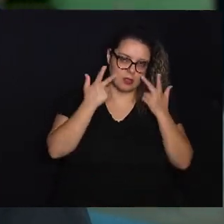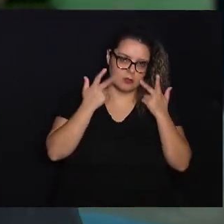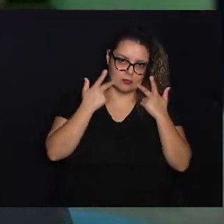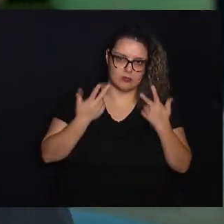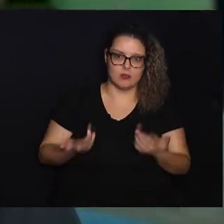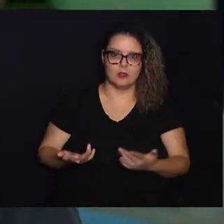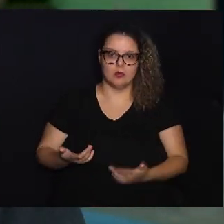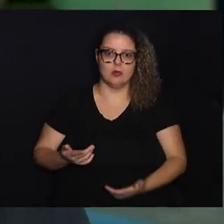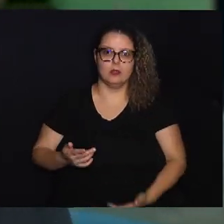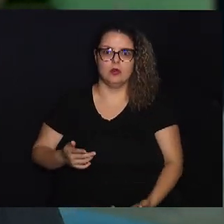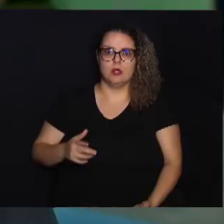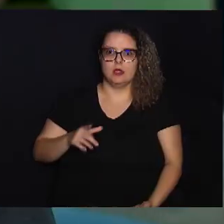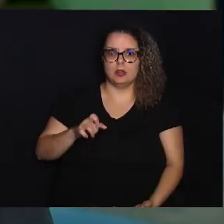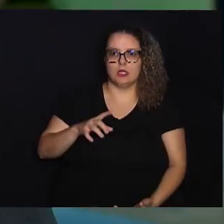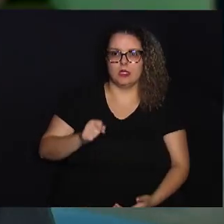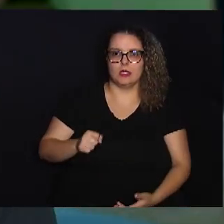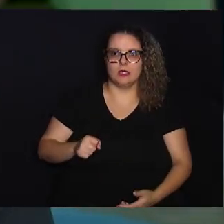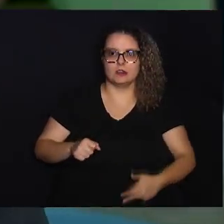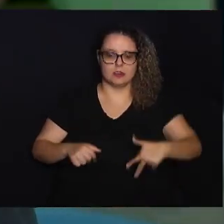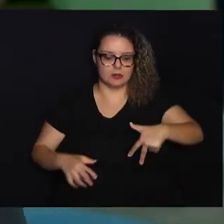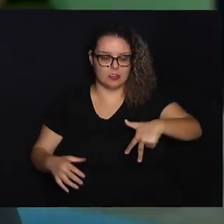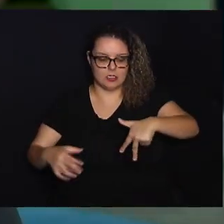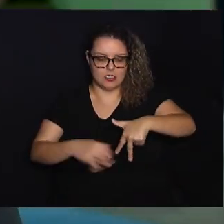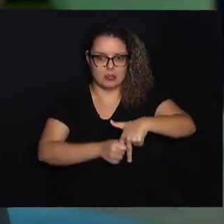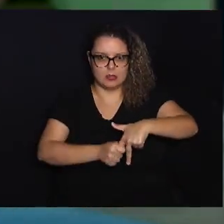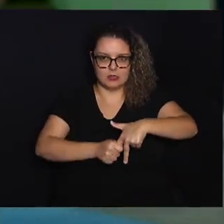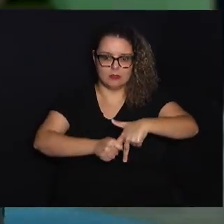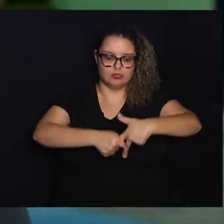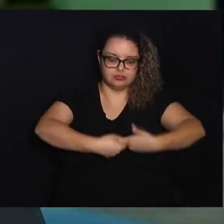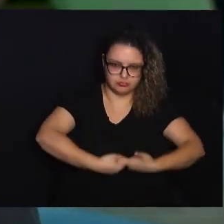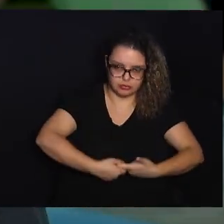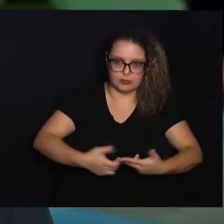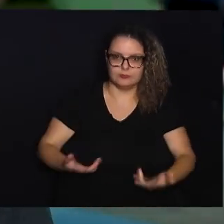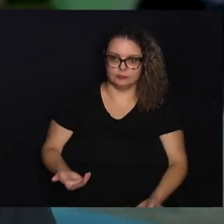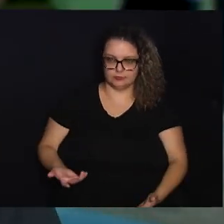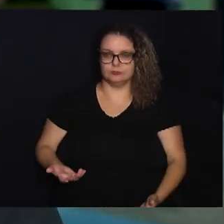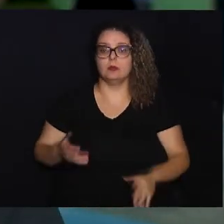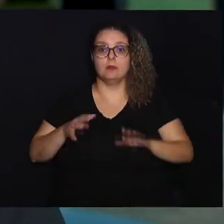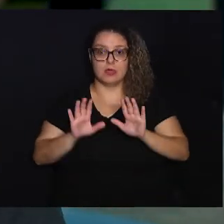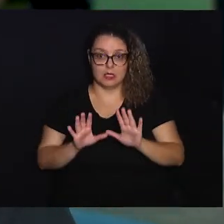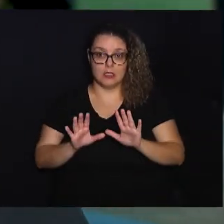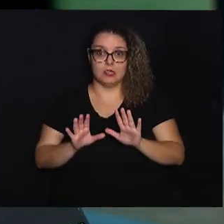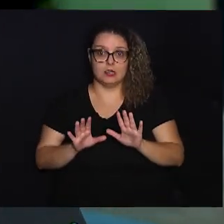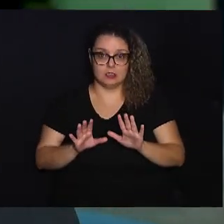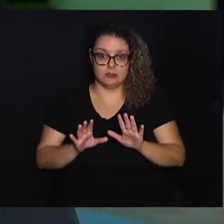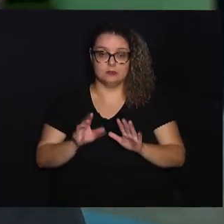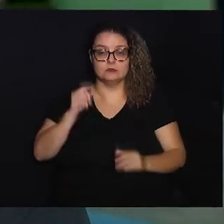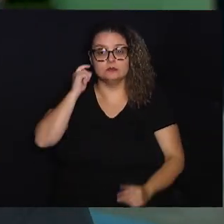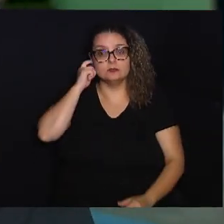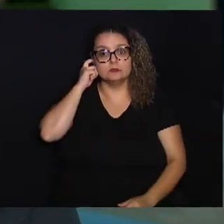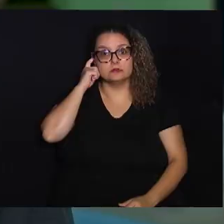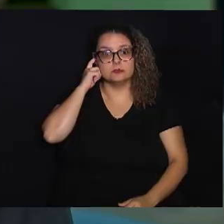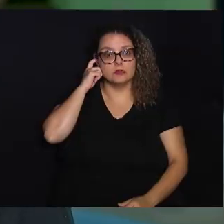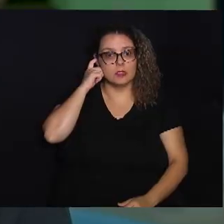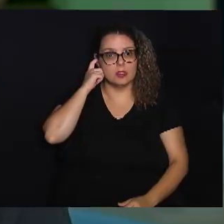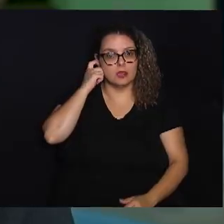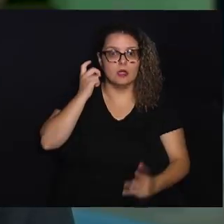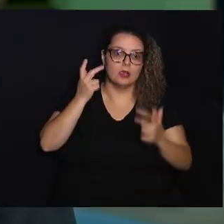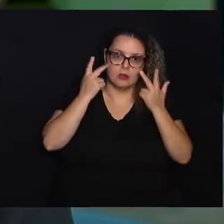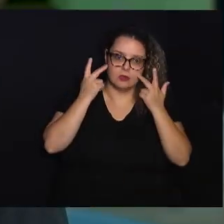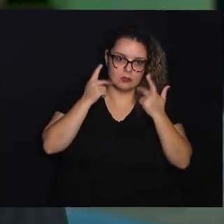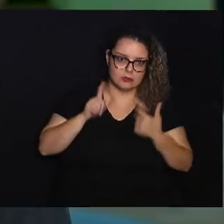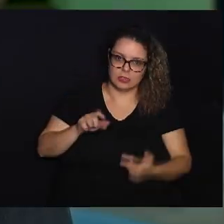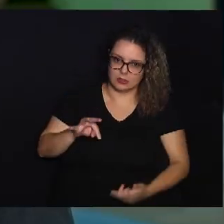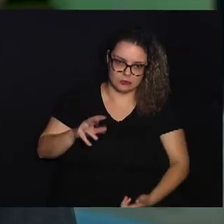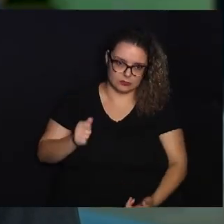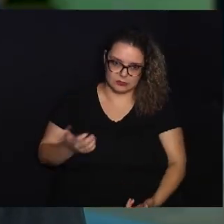com feijão de uma luta de sandá é a single leg, né? Segurar a perna do oponente para fazer a projeção, mas esse é o arroz